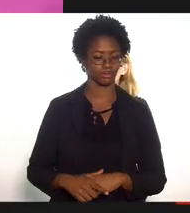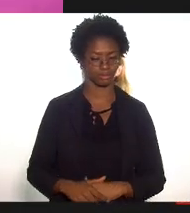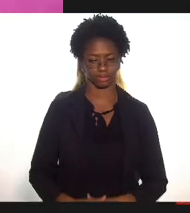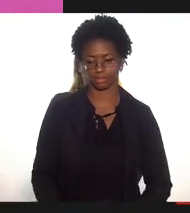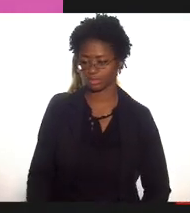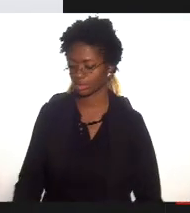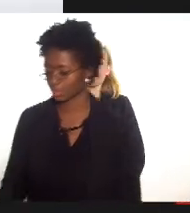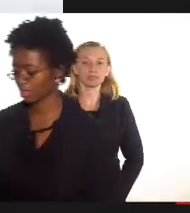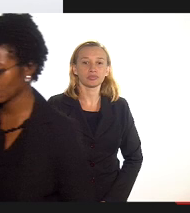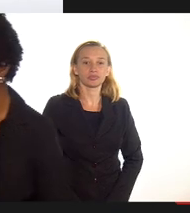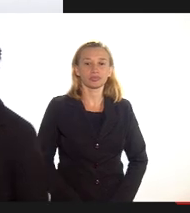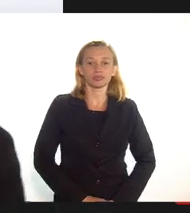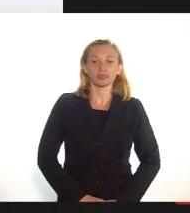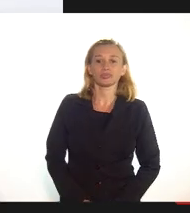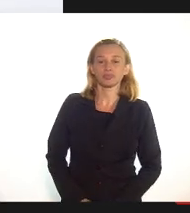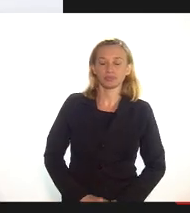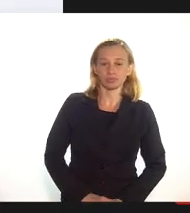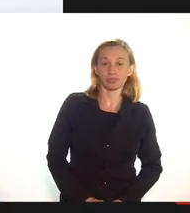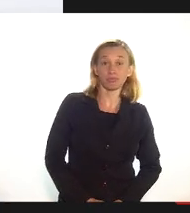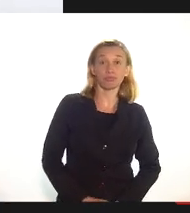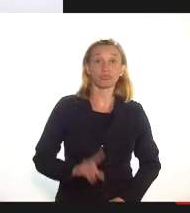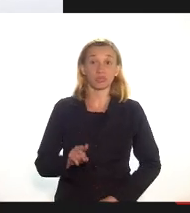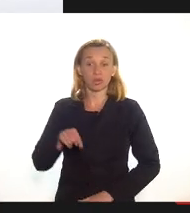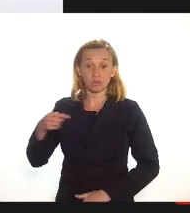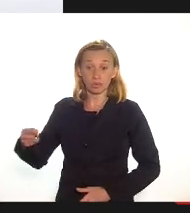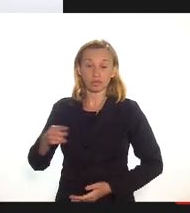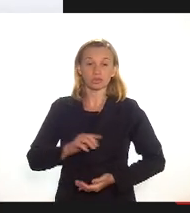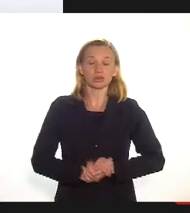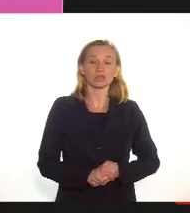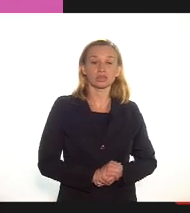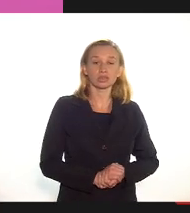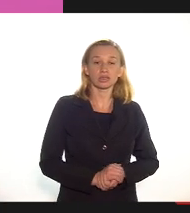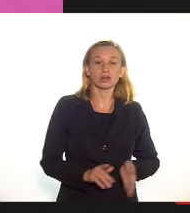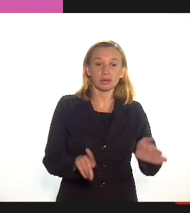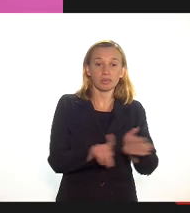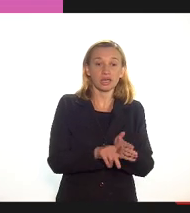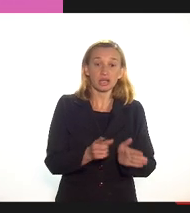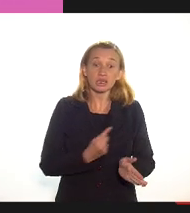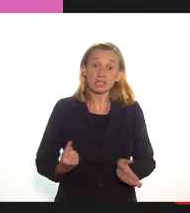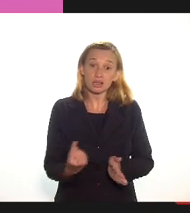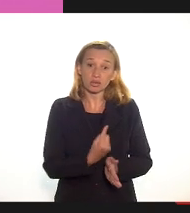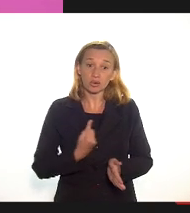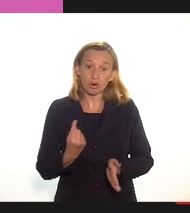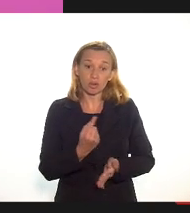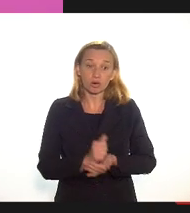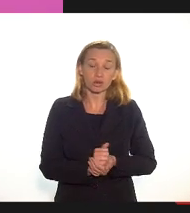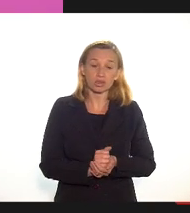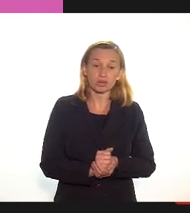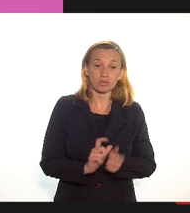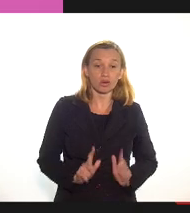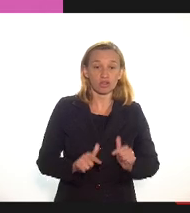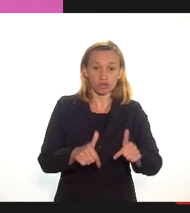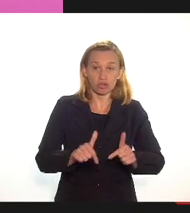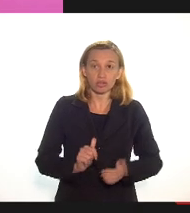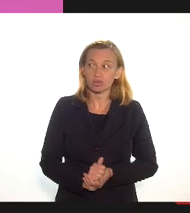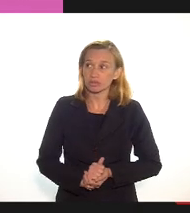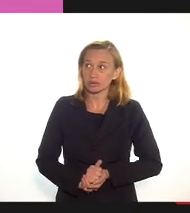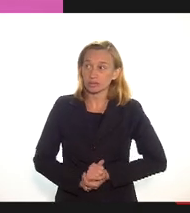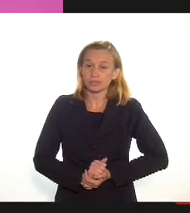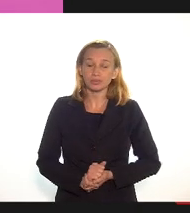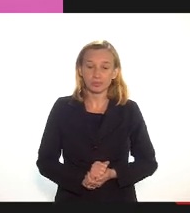sistema judiciário, e outras que fazem parte da nossa própria atuação,